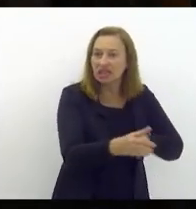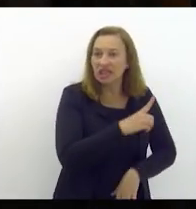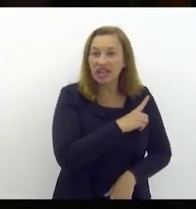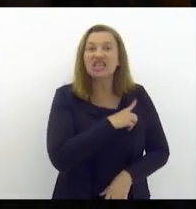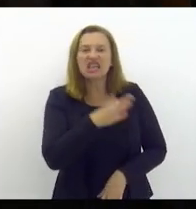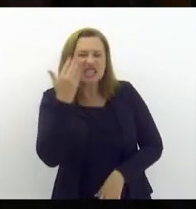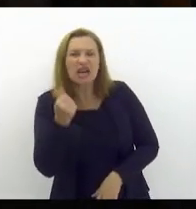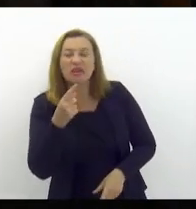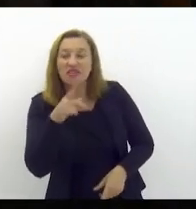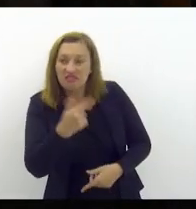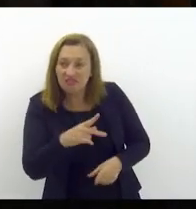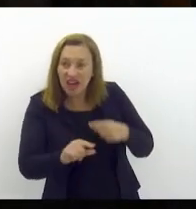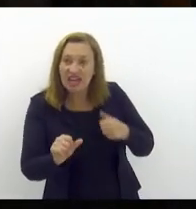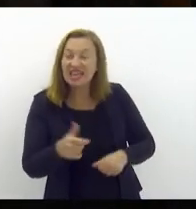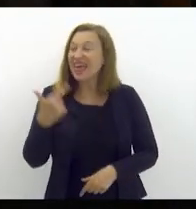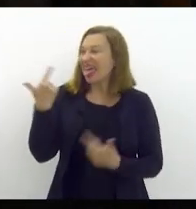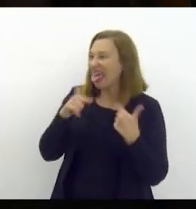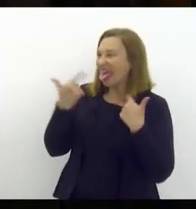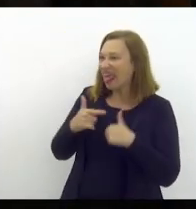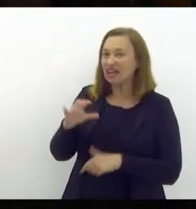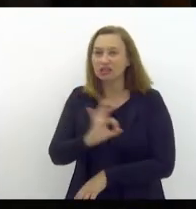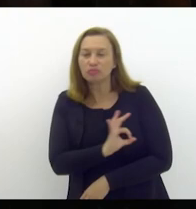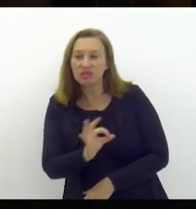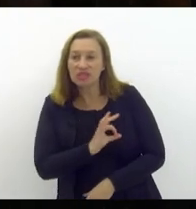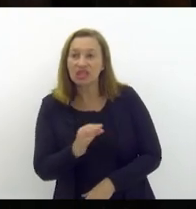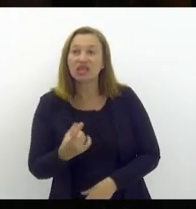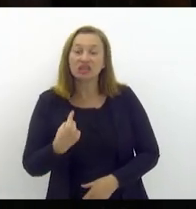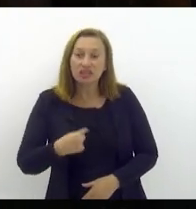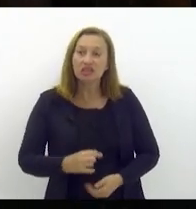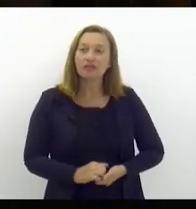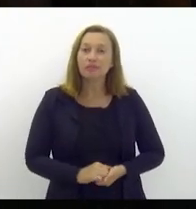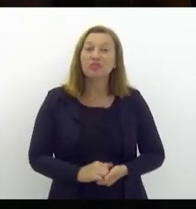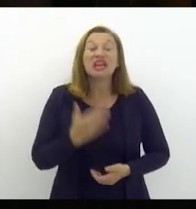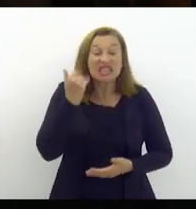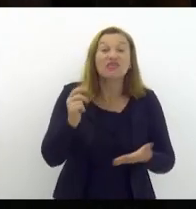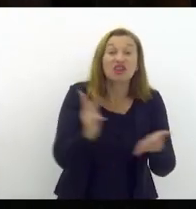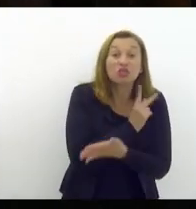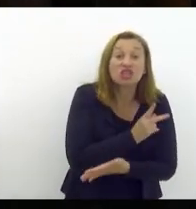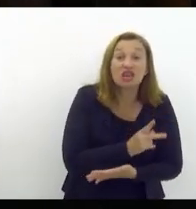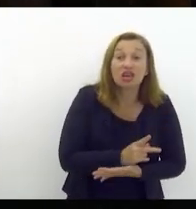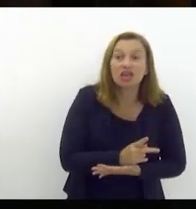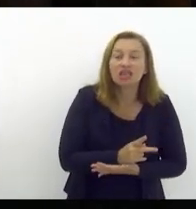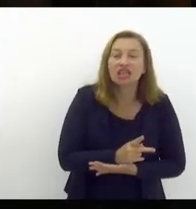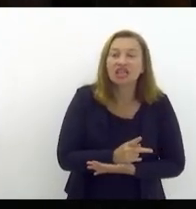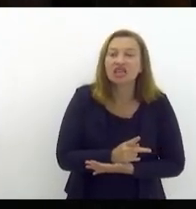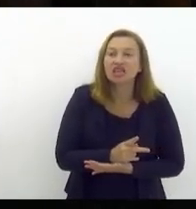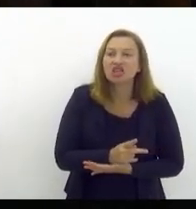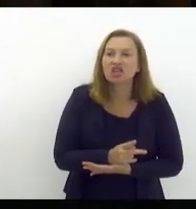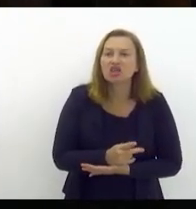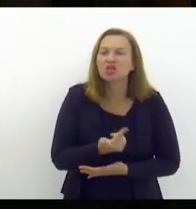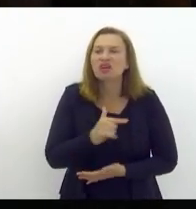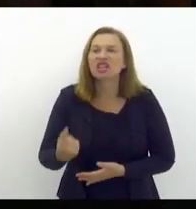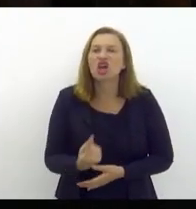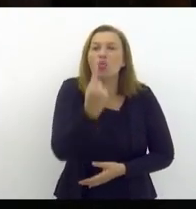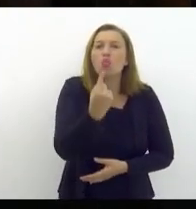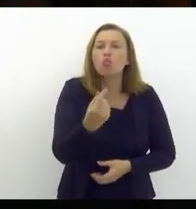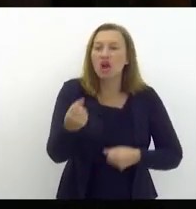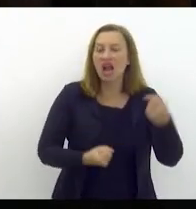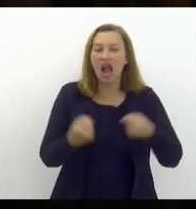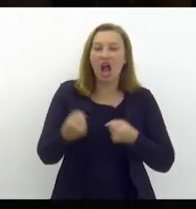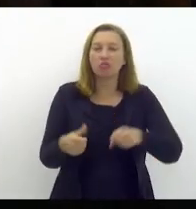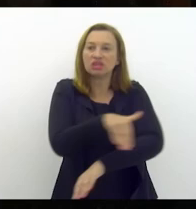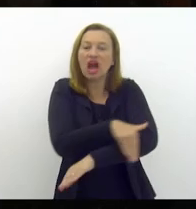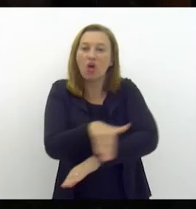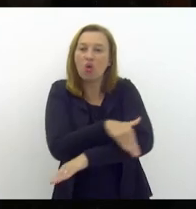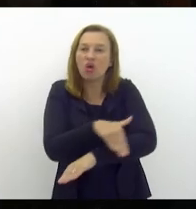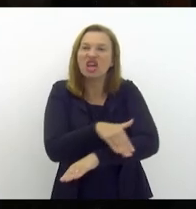faz? Ri da cara do policial. Então pegou com uma dola, leva para a delegacia, sabe o que vai acontecer? Não vai ter uma viatura na rua e deixa